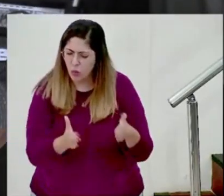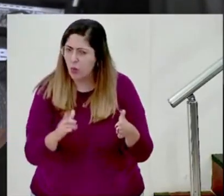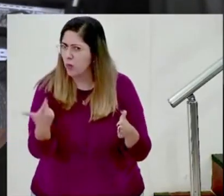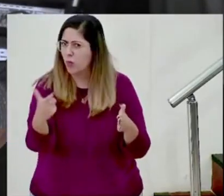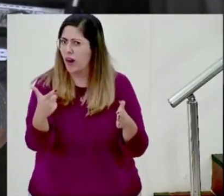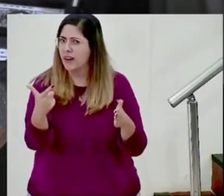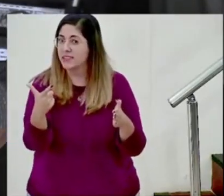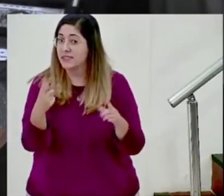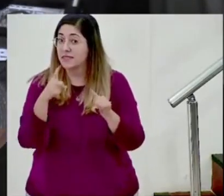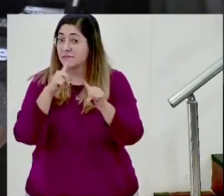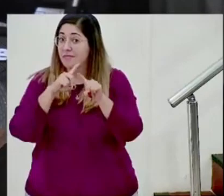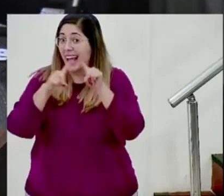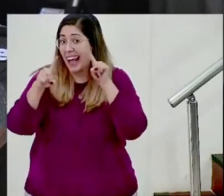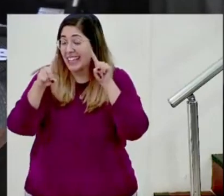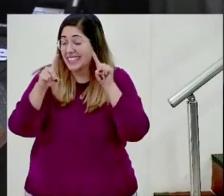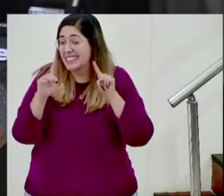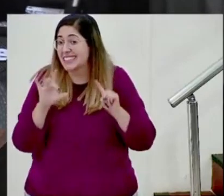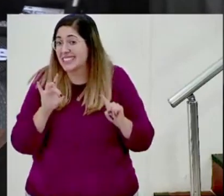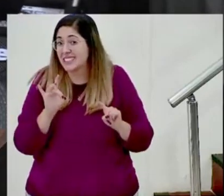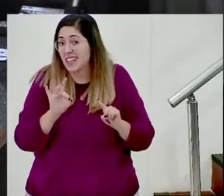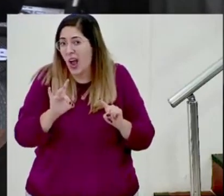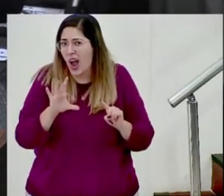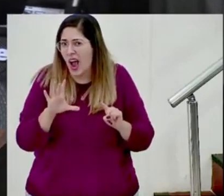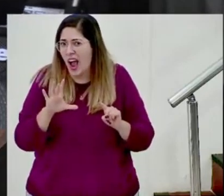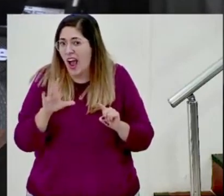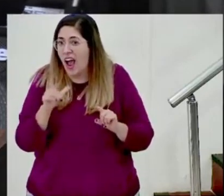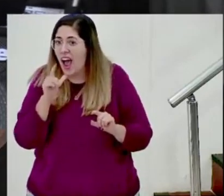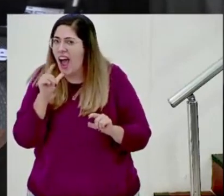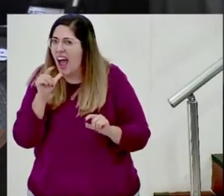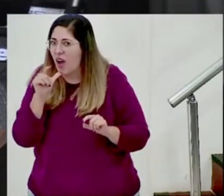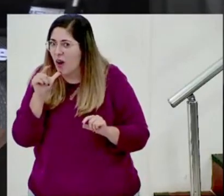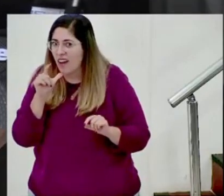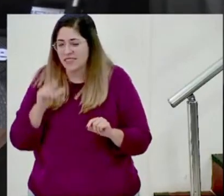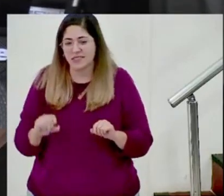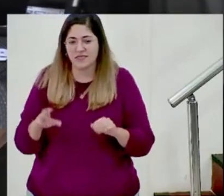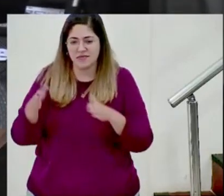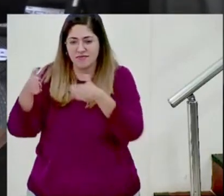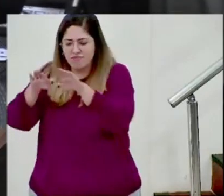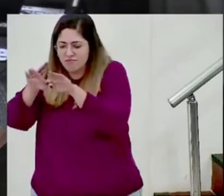o máximo que dá para falar de rio é do Siloé, é